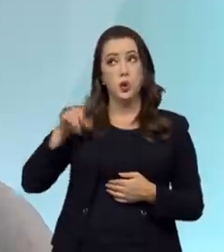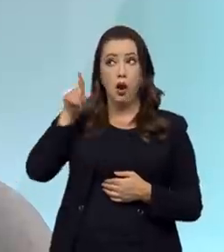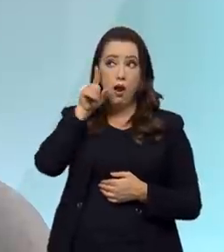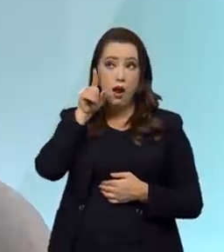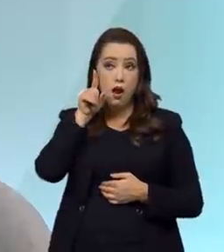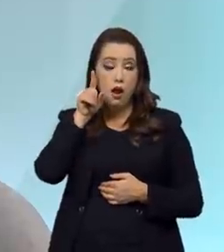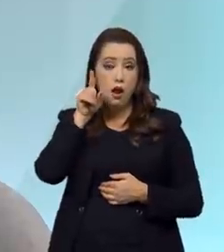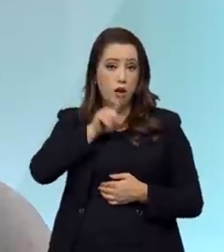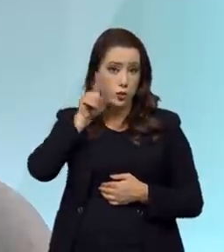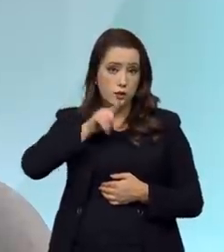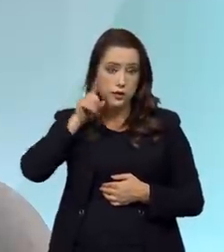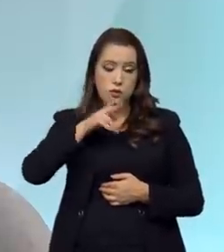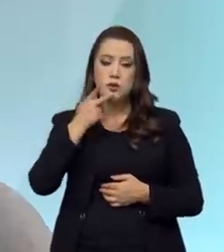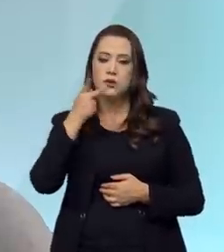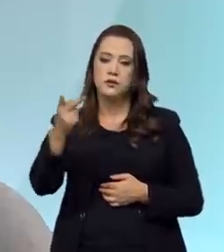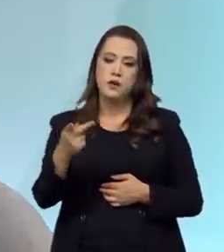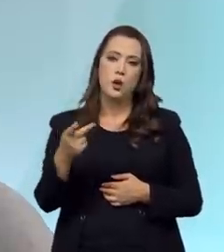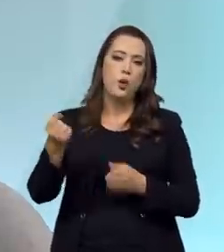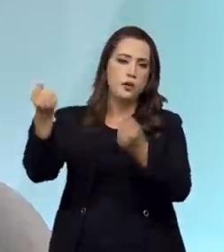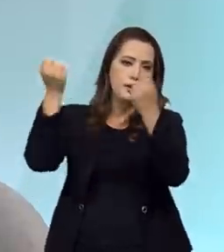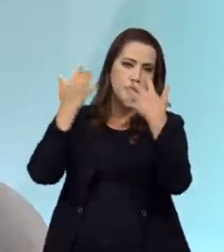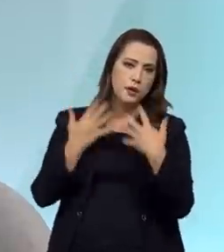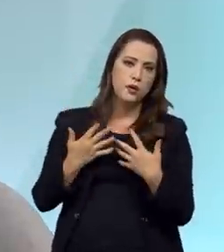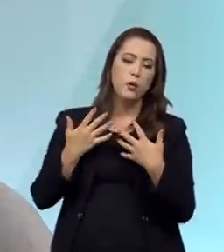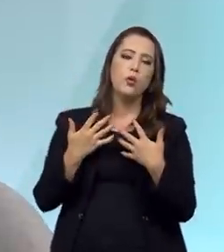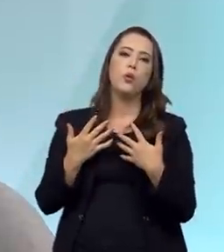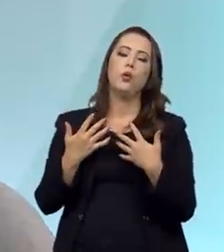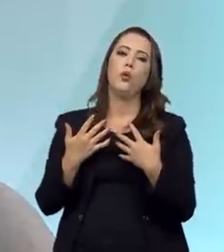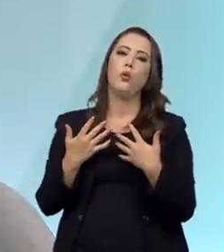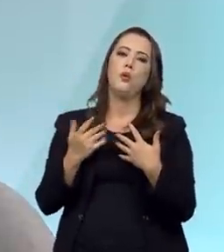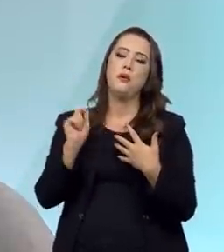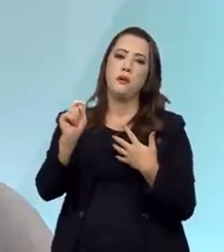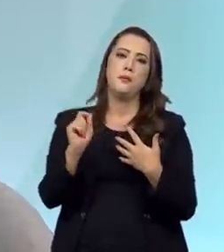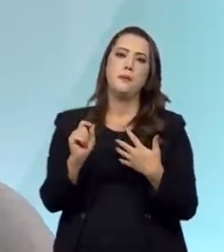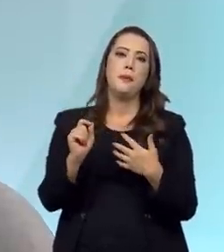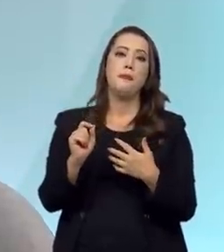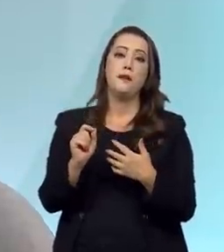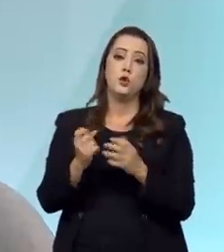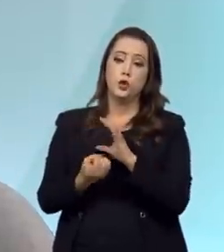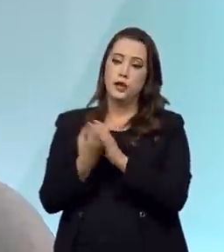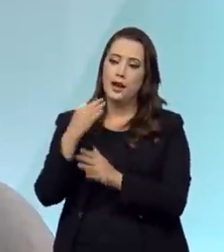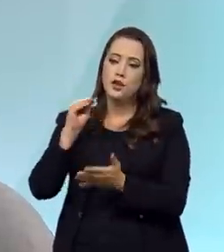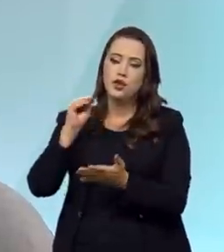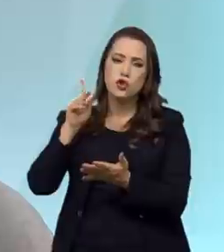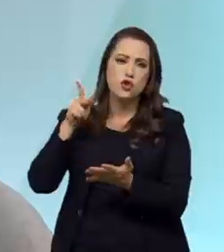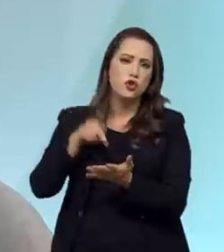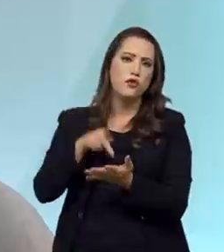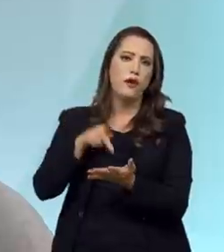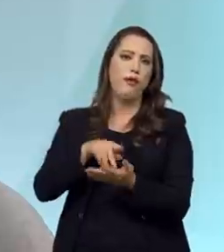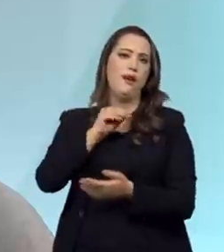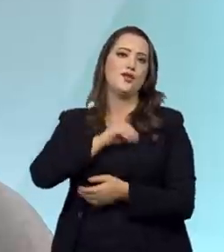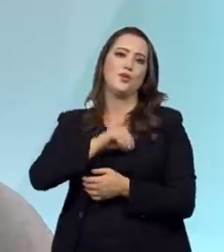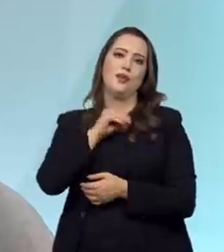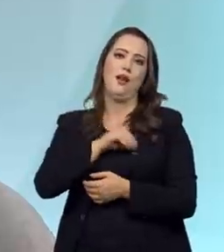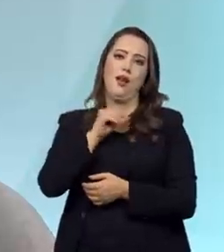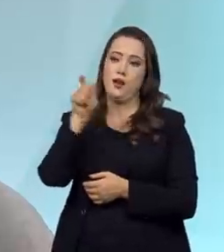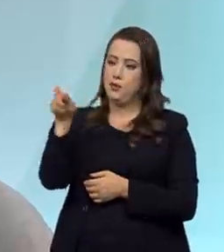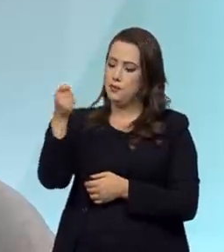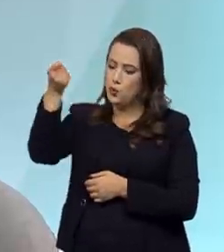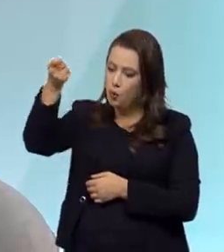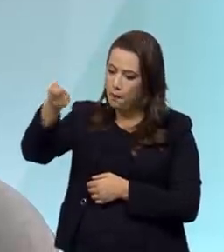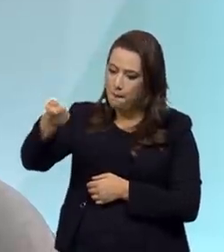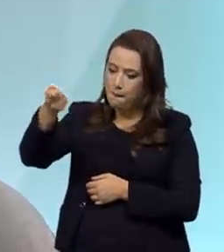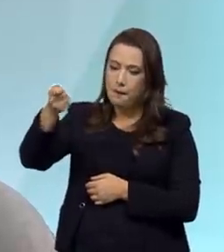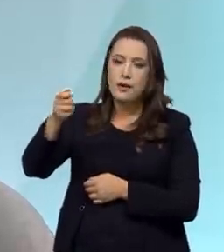sobre a possibilidade de criar uma real remuneração para quem cuida não só no Brasil tem vários países